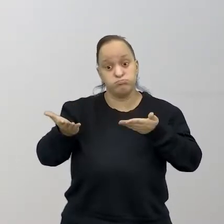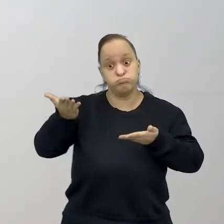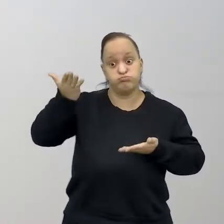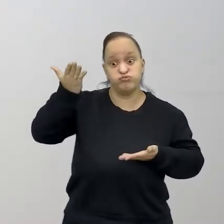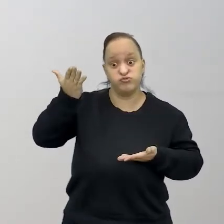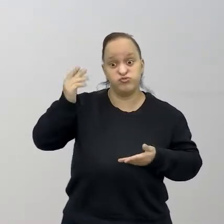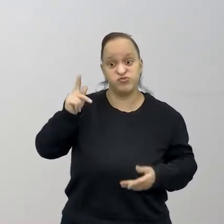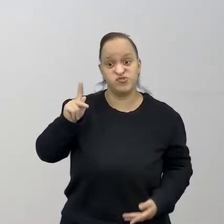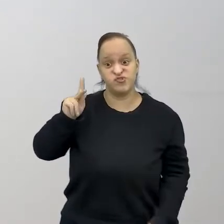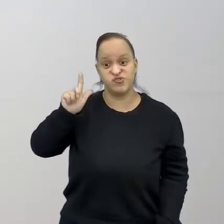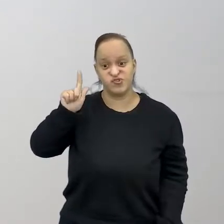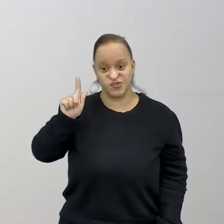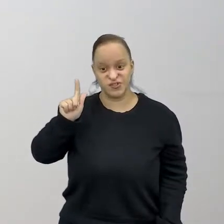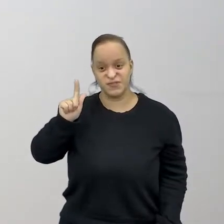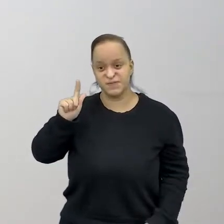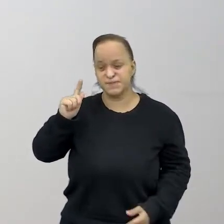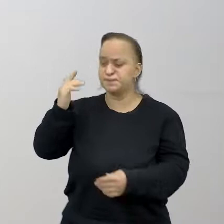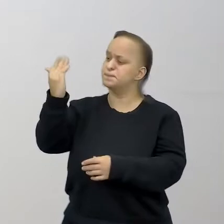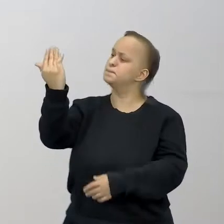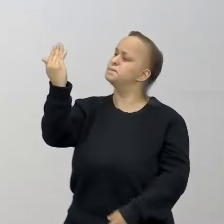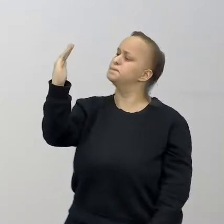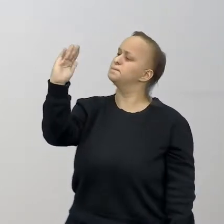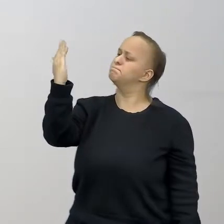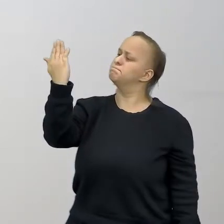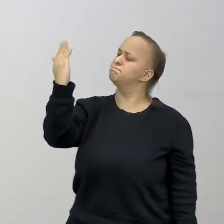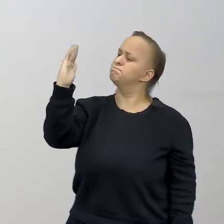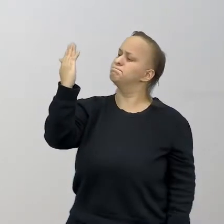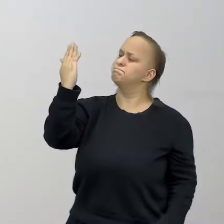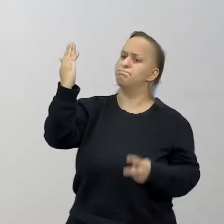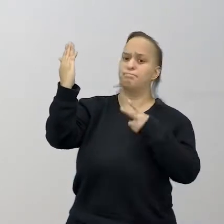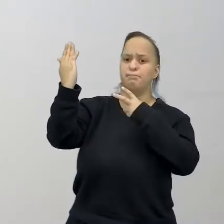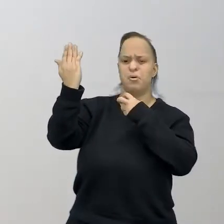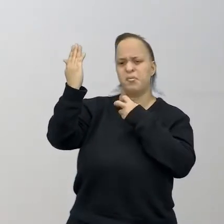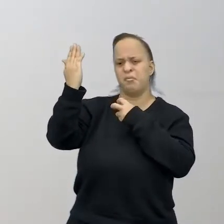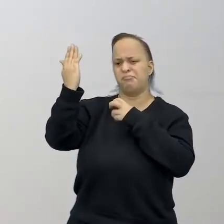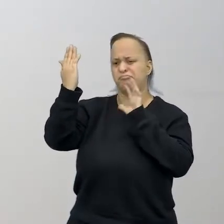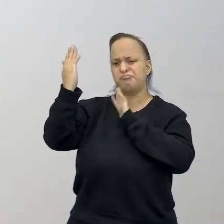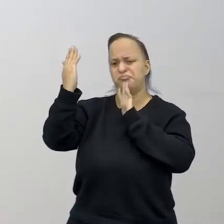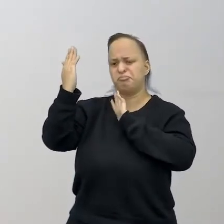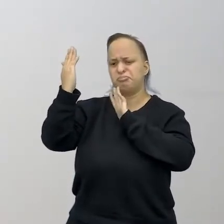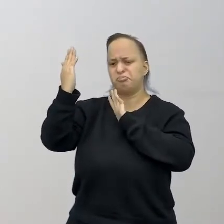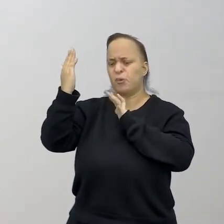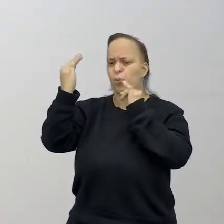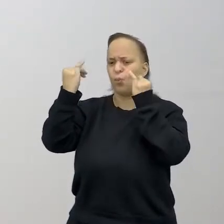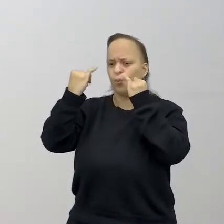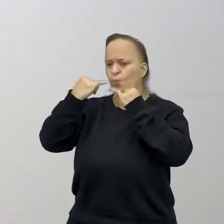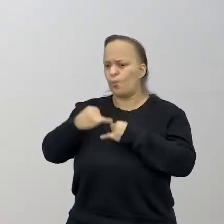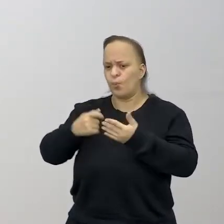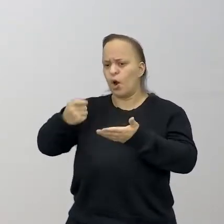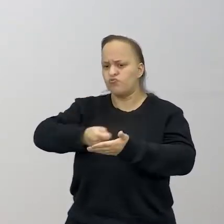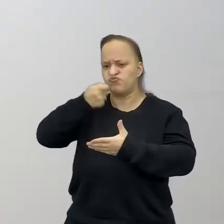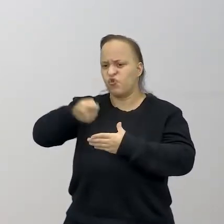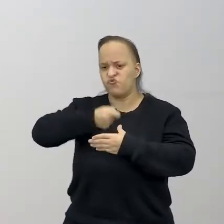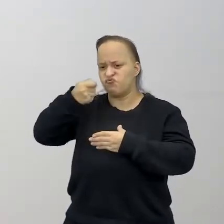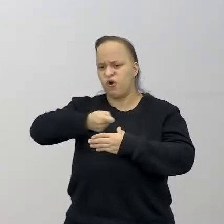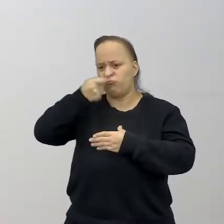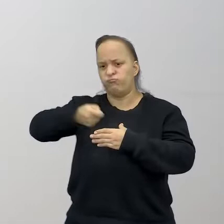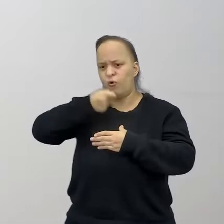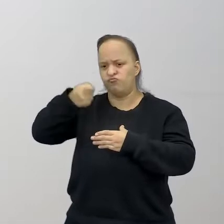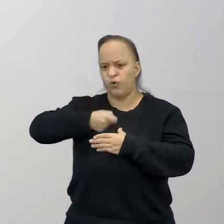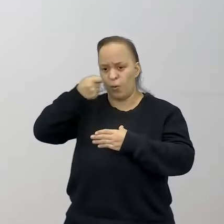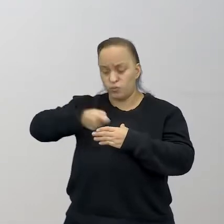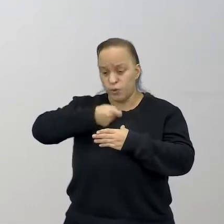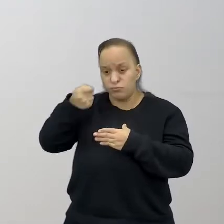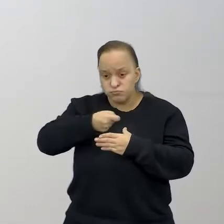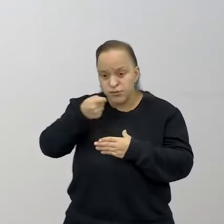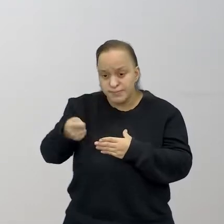e ela se olha no espelho e ela se vê, por exemplo, magra. Ela fala, não, eu vou continuar comendo porque eu preciso